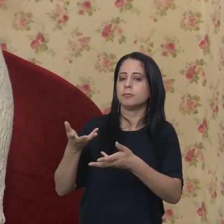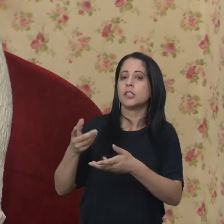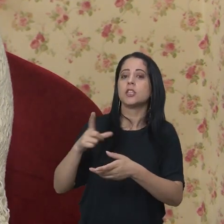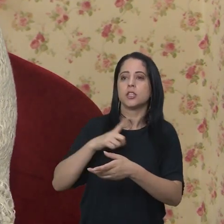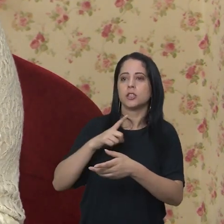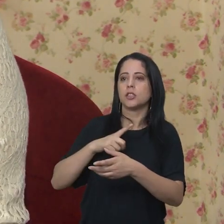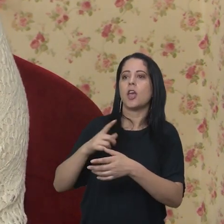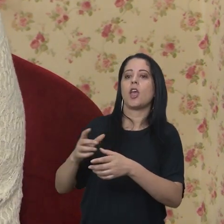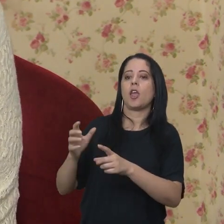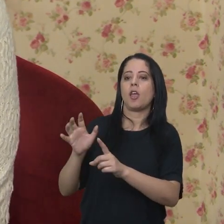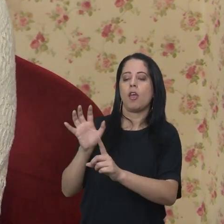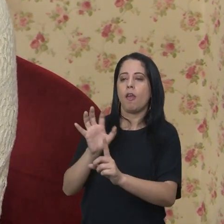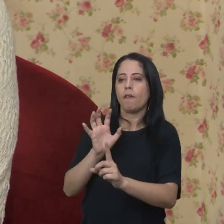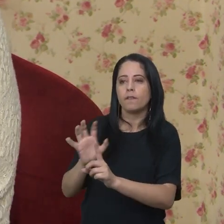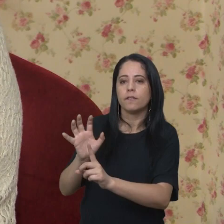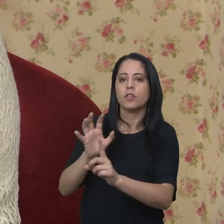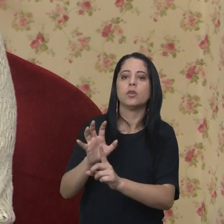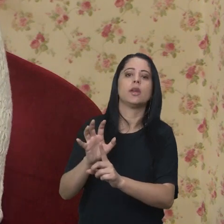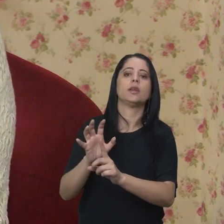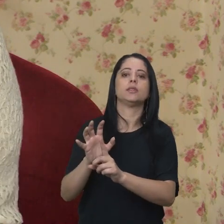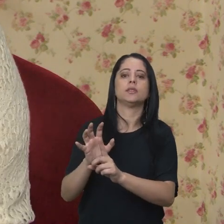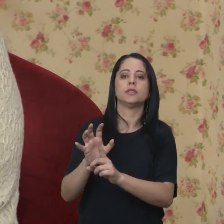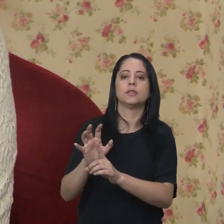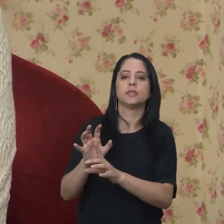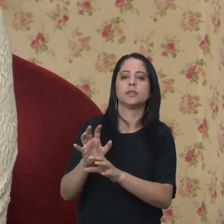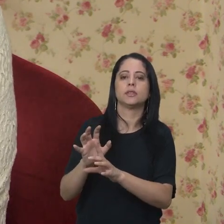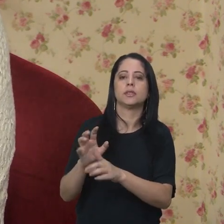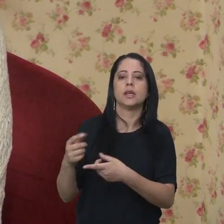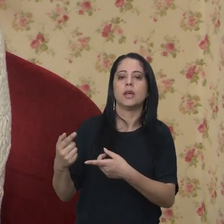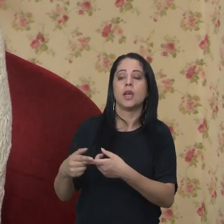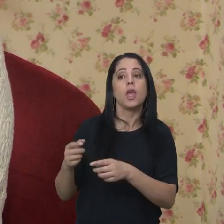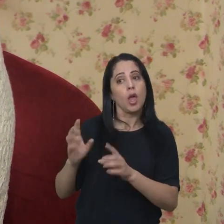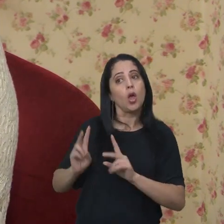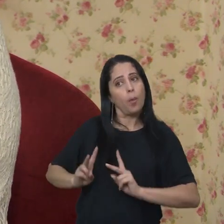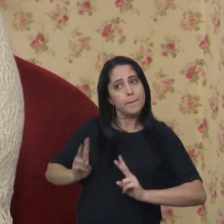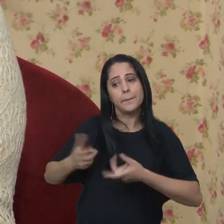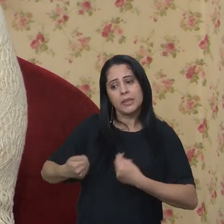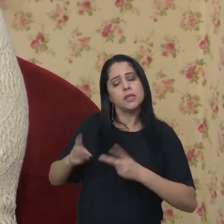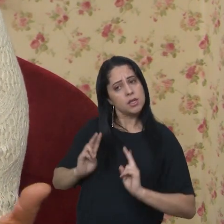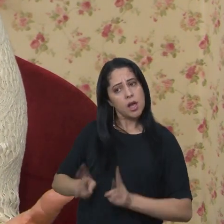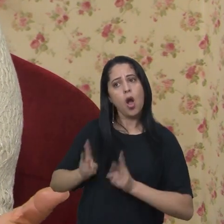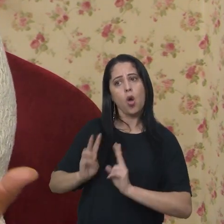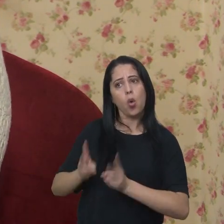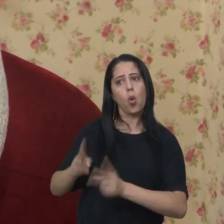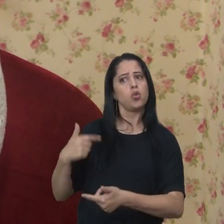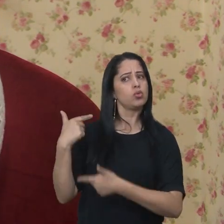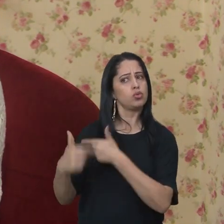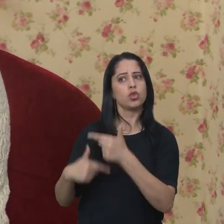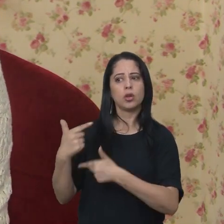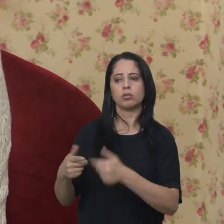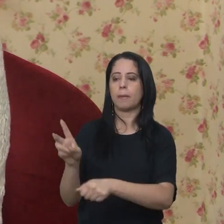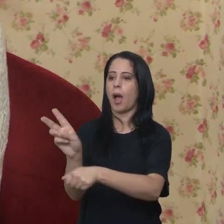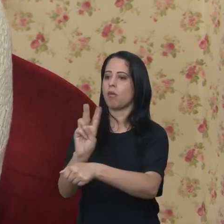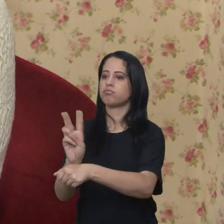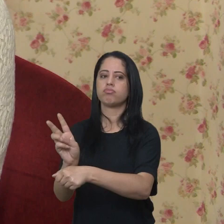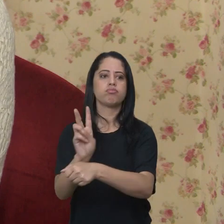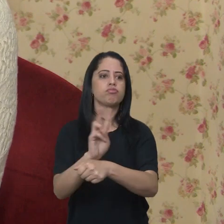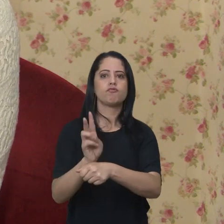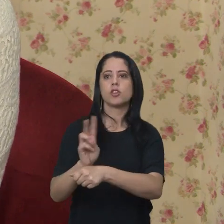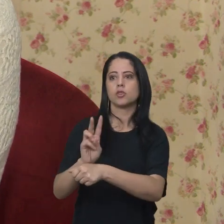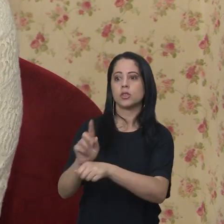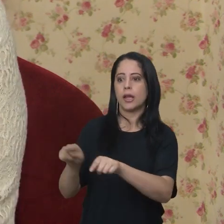que têm uma articulação, não só em São José Nacional, que continue fazendo